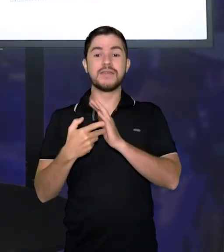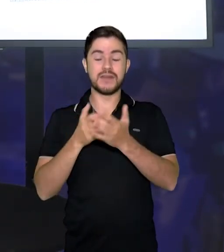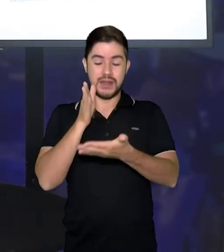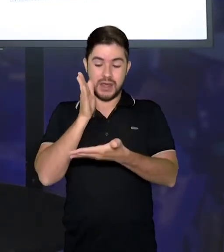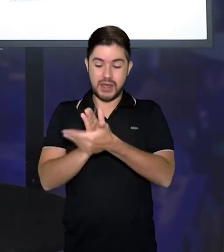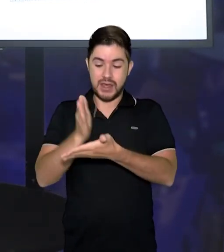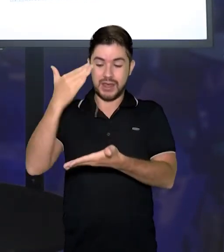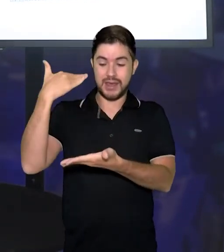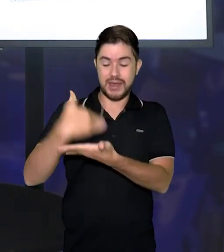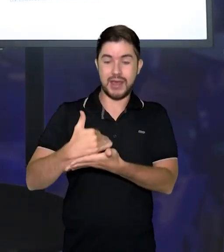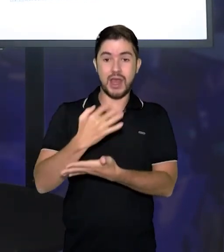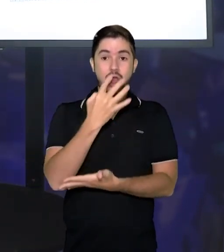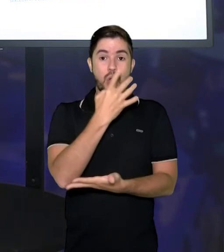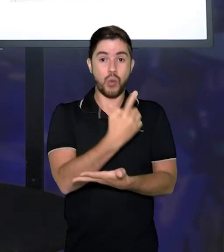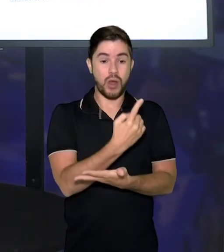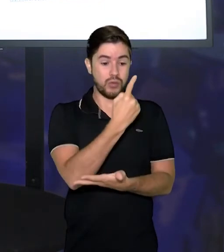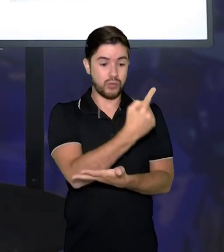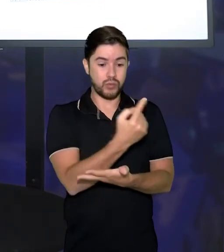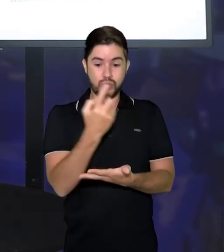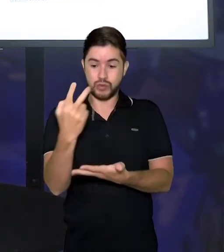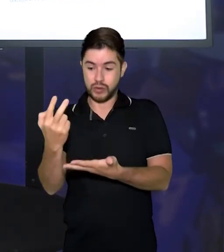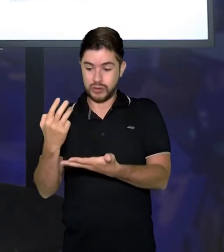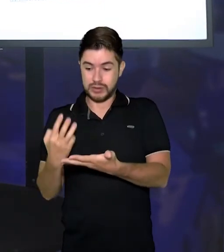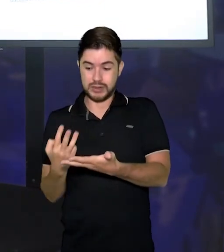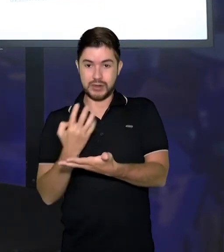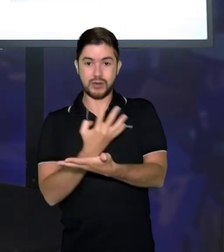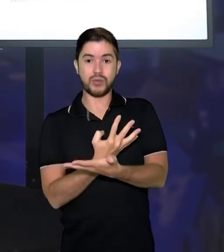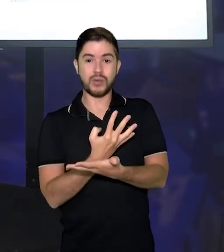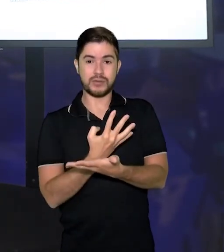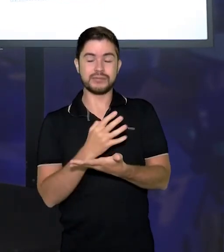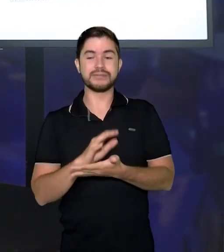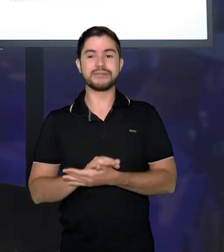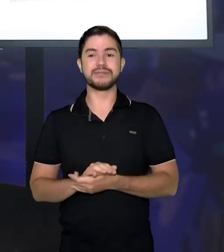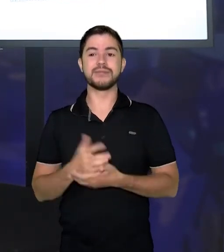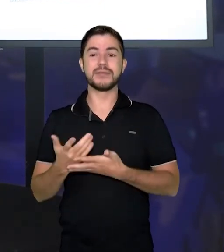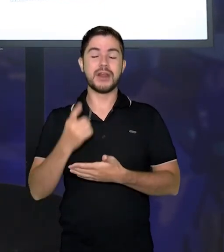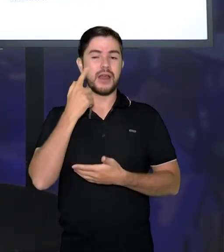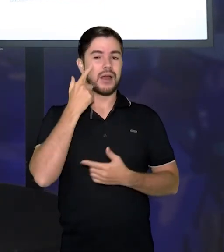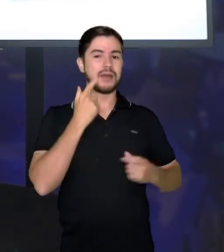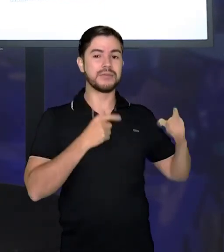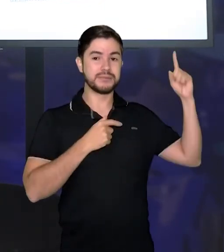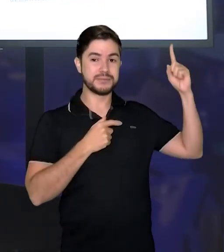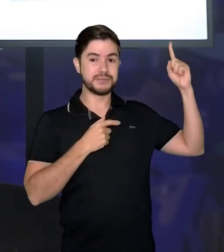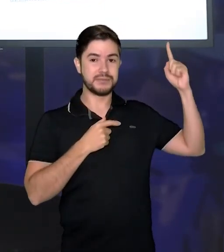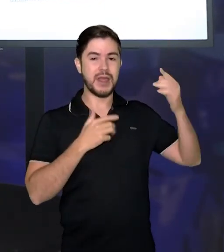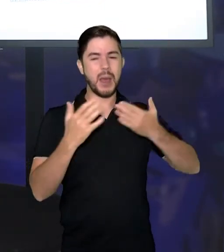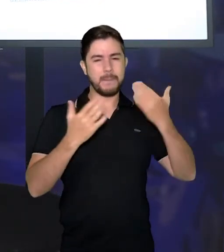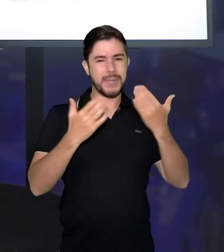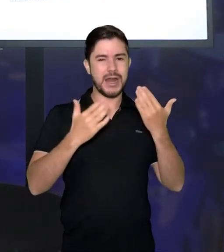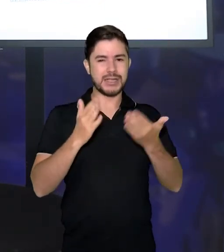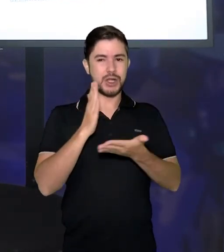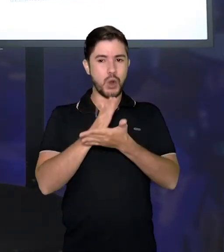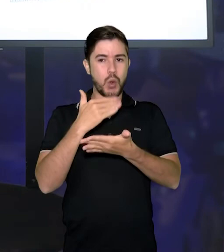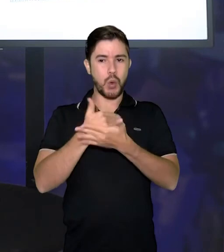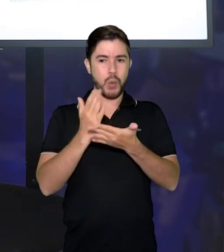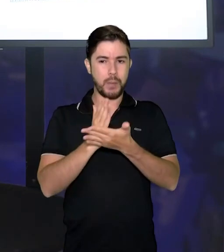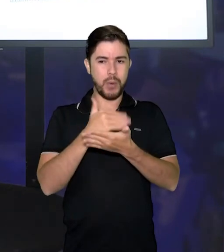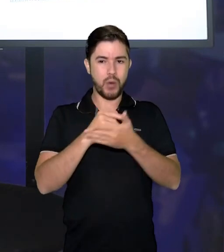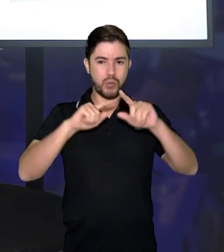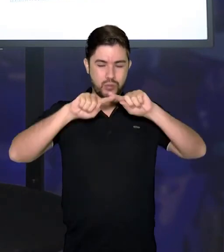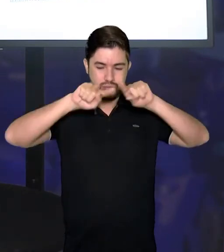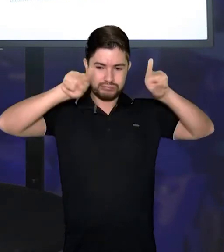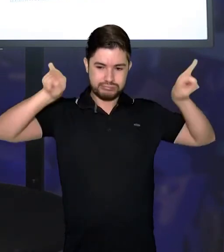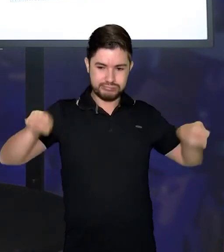para Ana. Então, vejam só. Eu tenho aqui, como se fosse o bolo inteirinho, ó. O meu bolo está